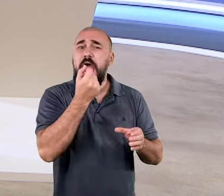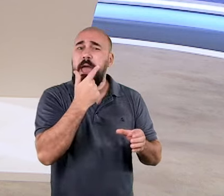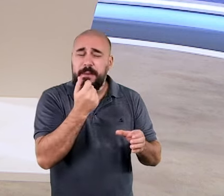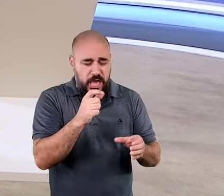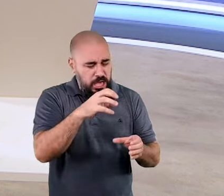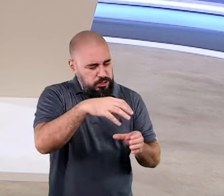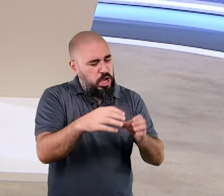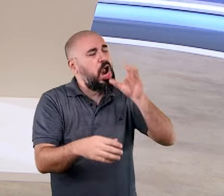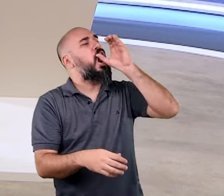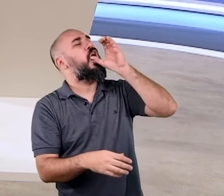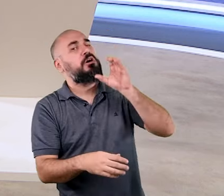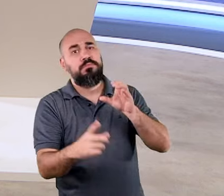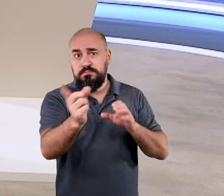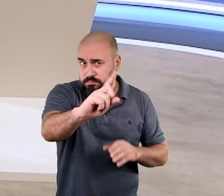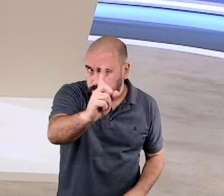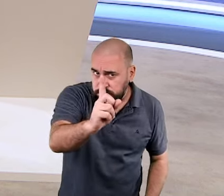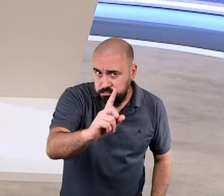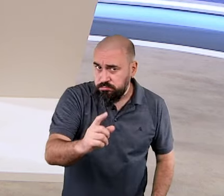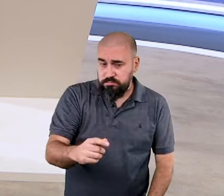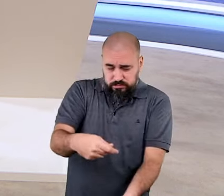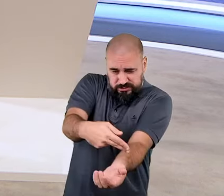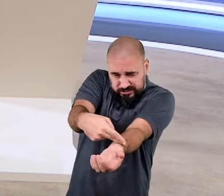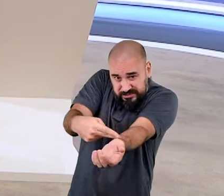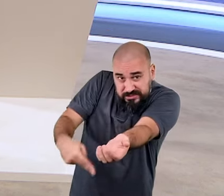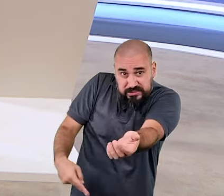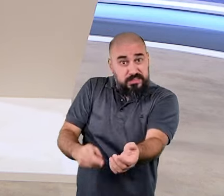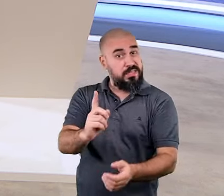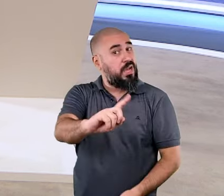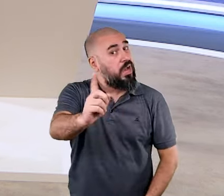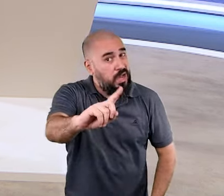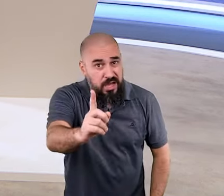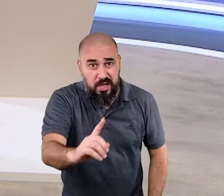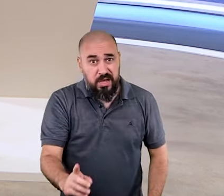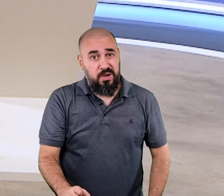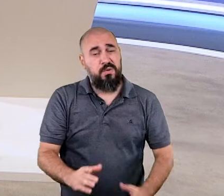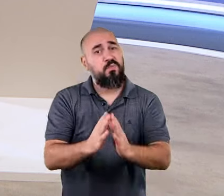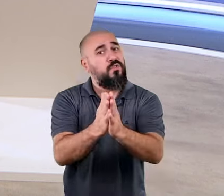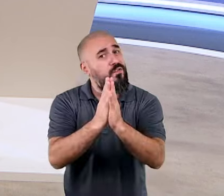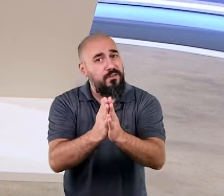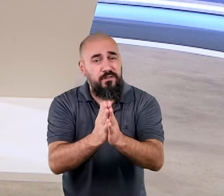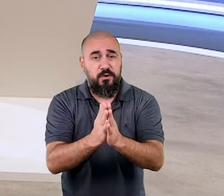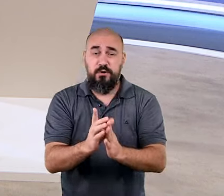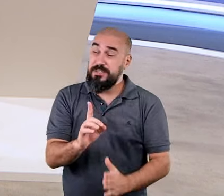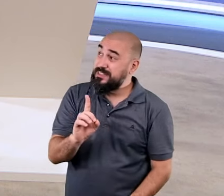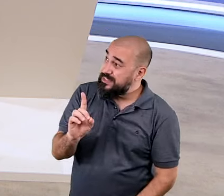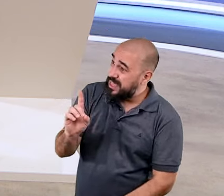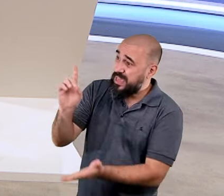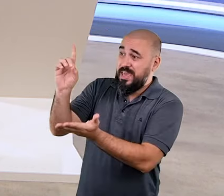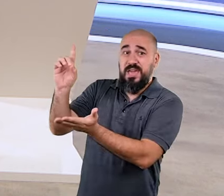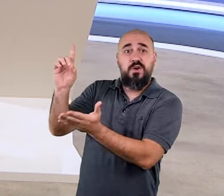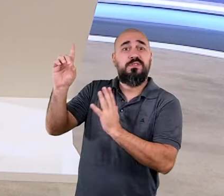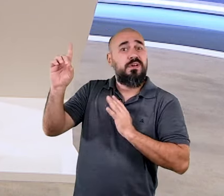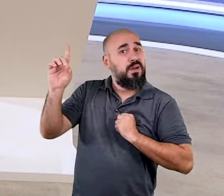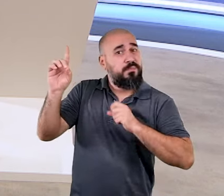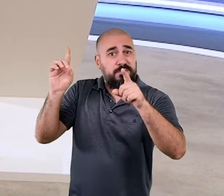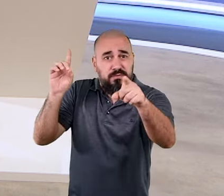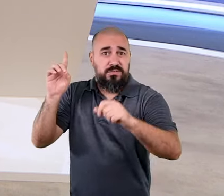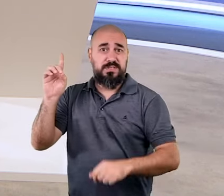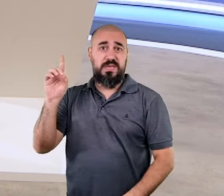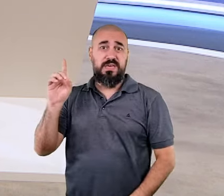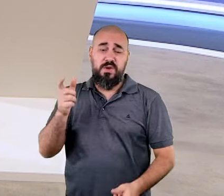uma esperança para todos nós. Deus está no controle deste mundo. E nós